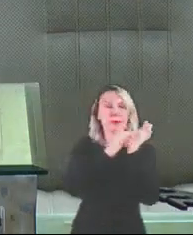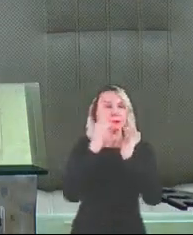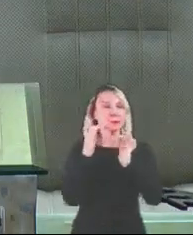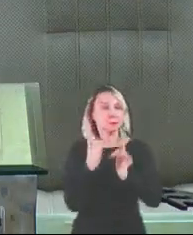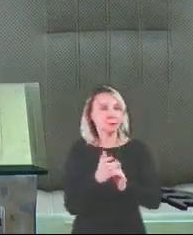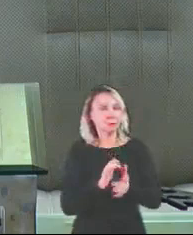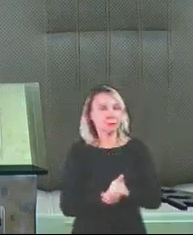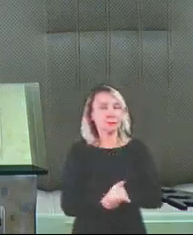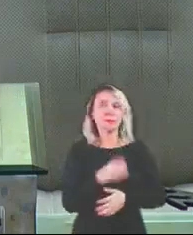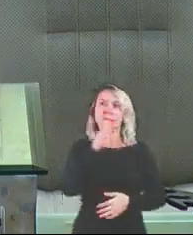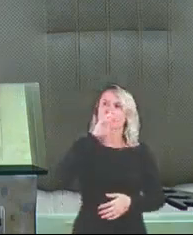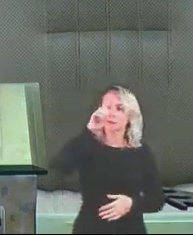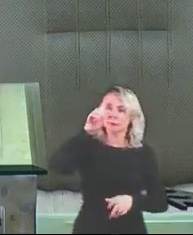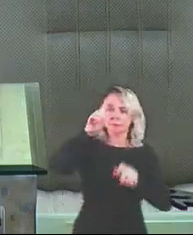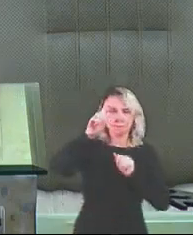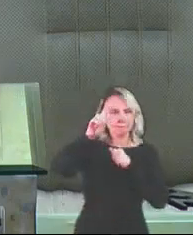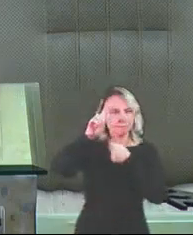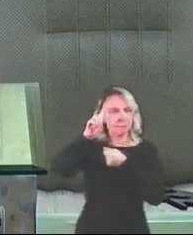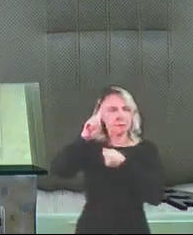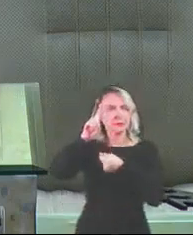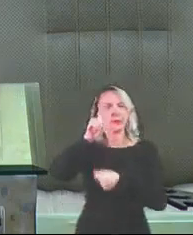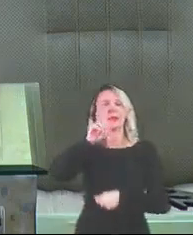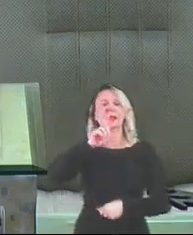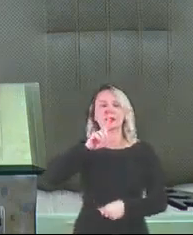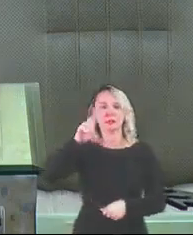Deus é Deus, aleluia.